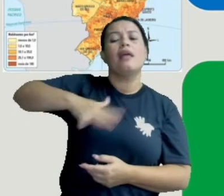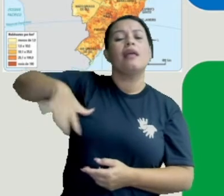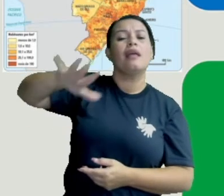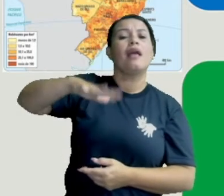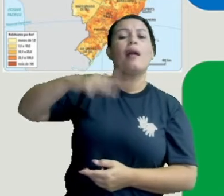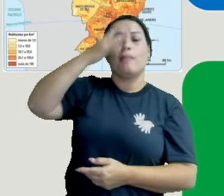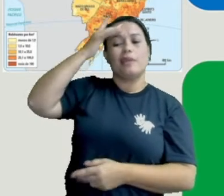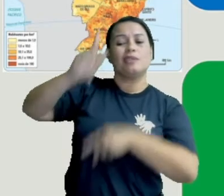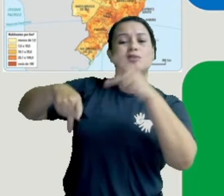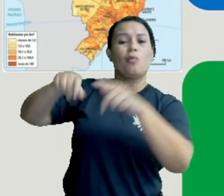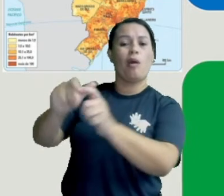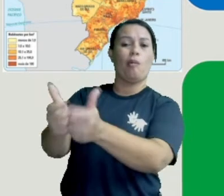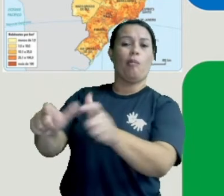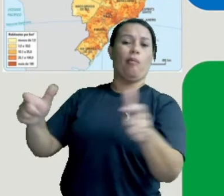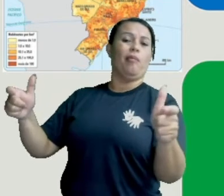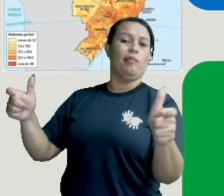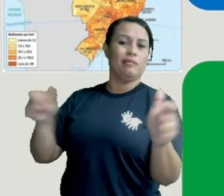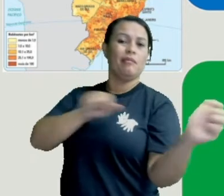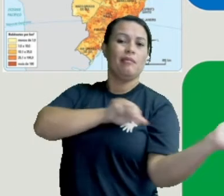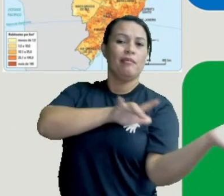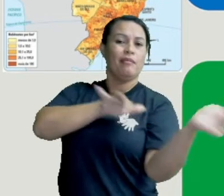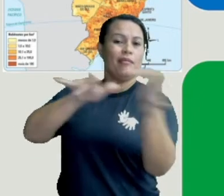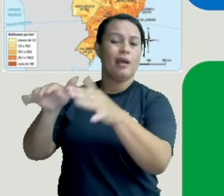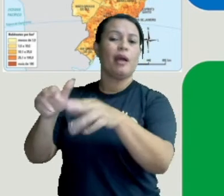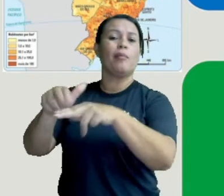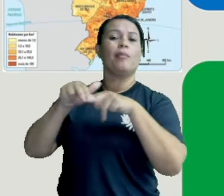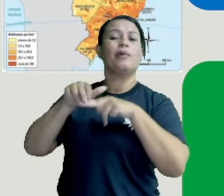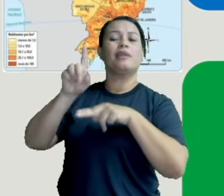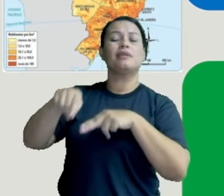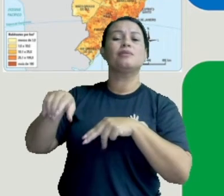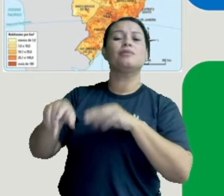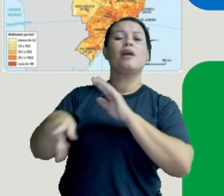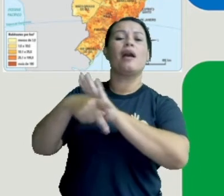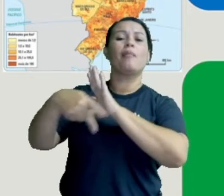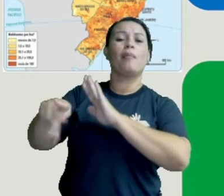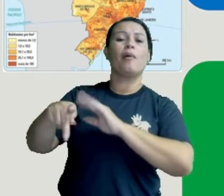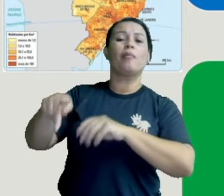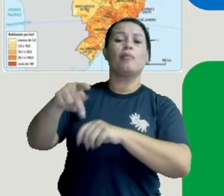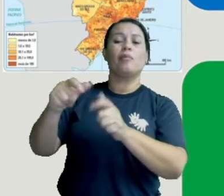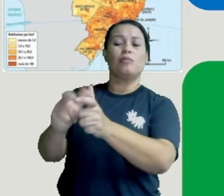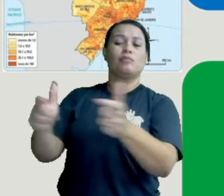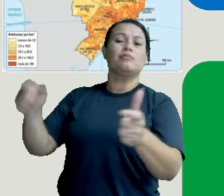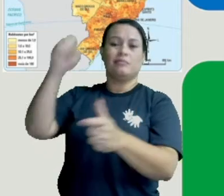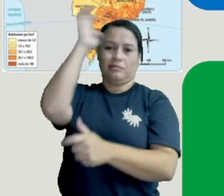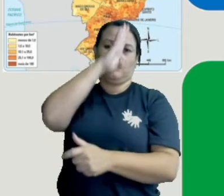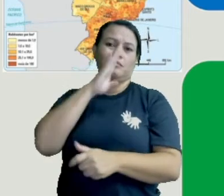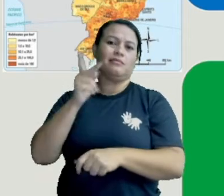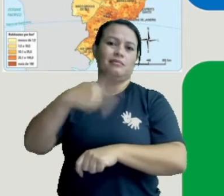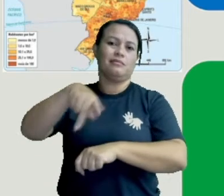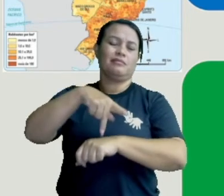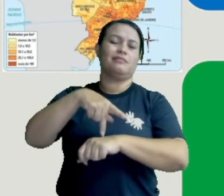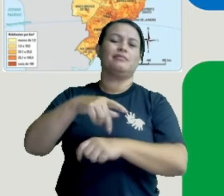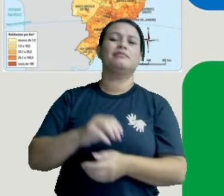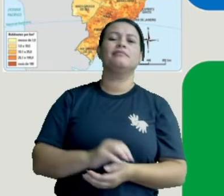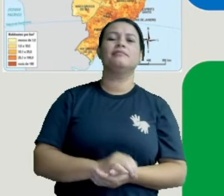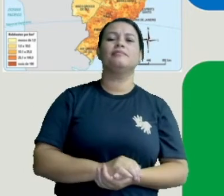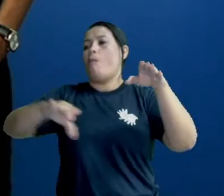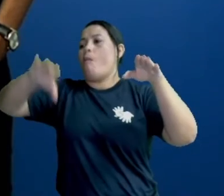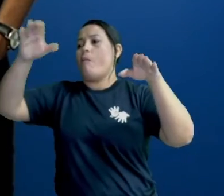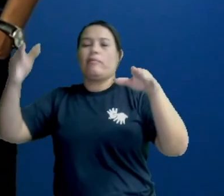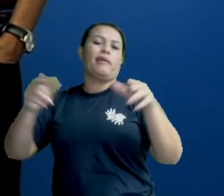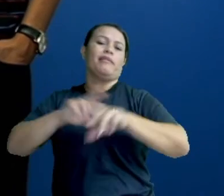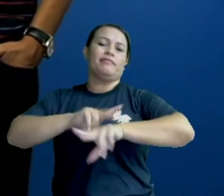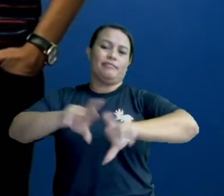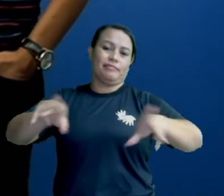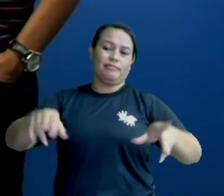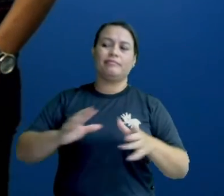vai ter uma grande concentração de pessoas e por isso a região mais populosa do nosso país, tá?